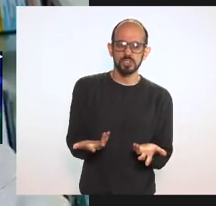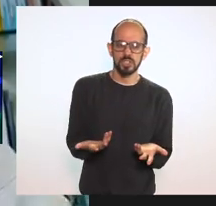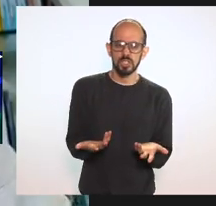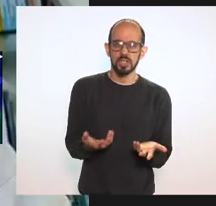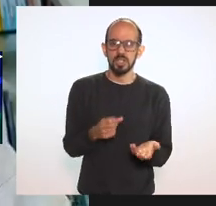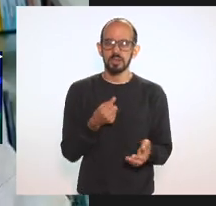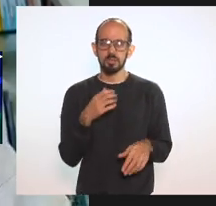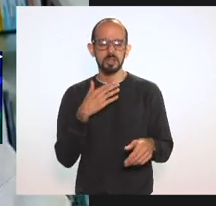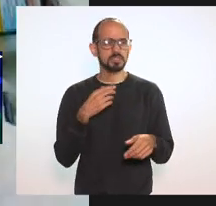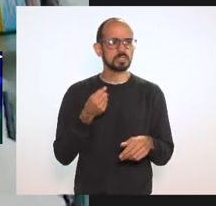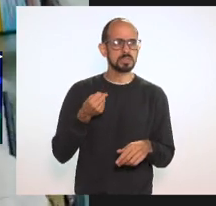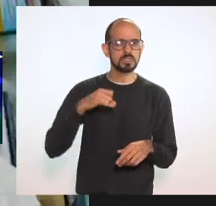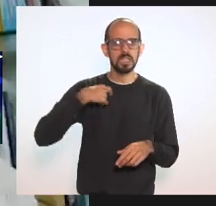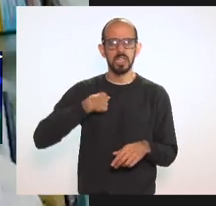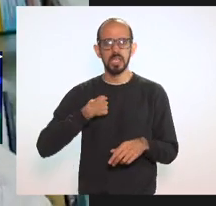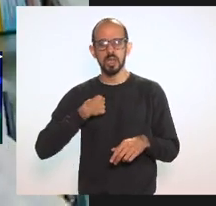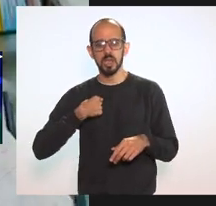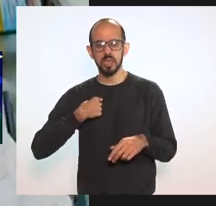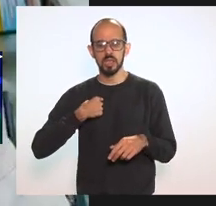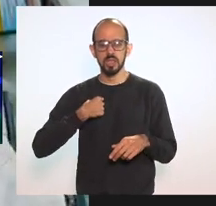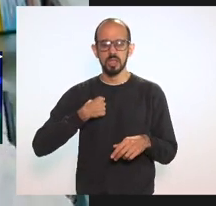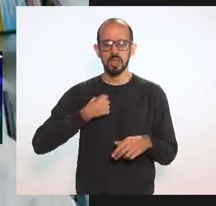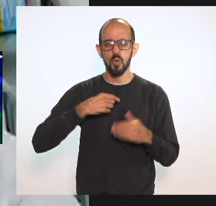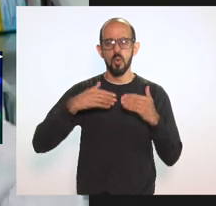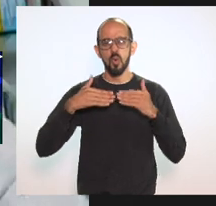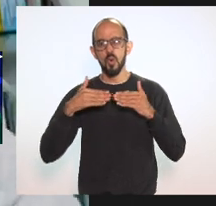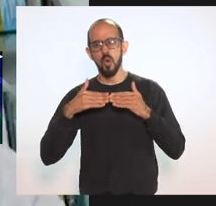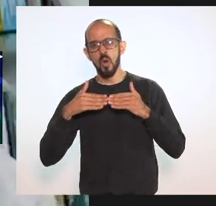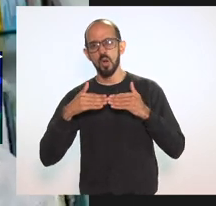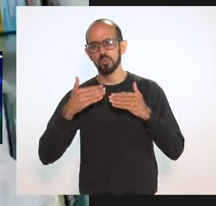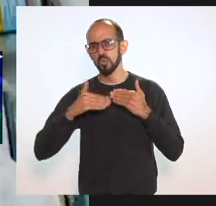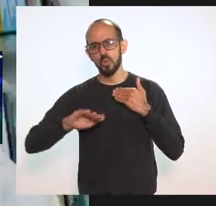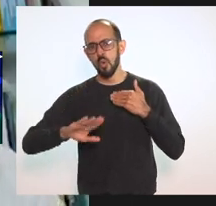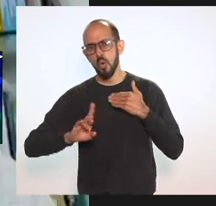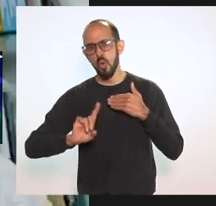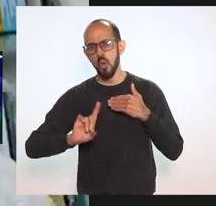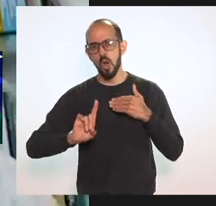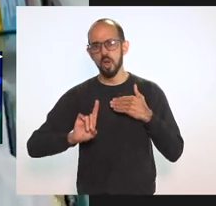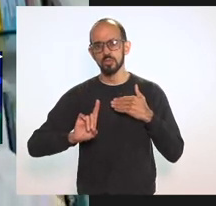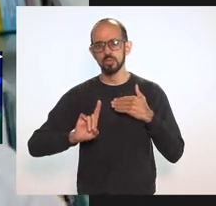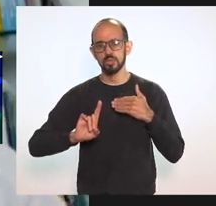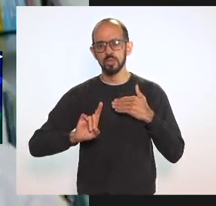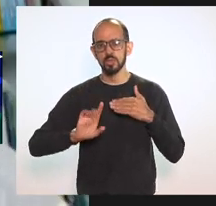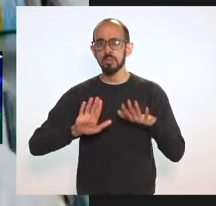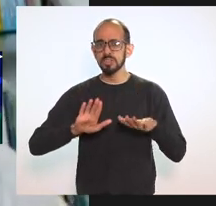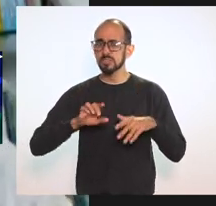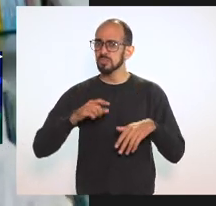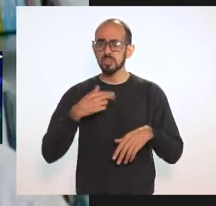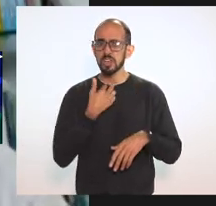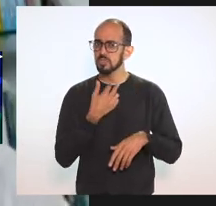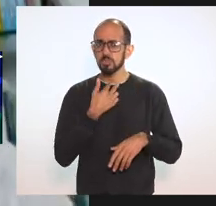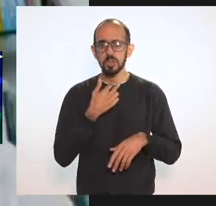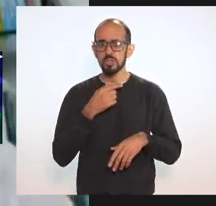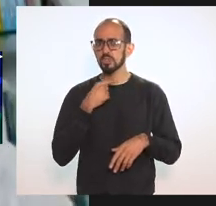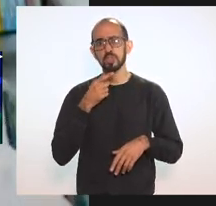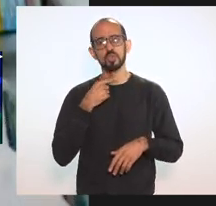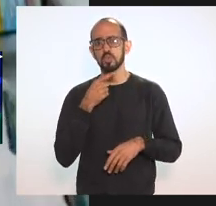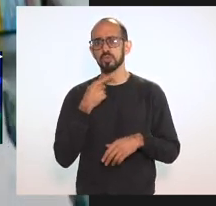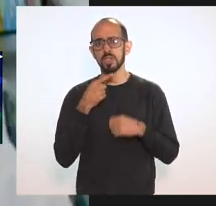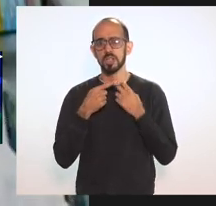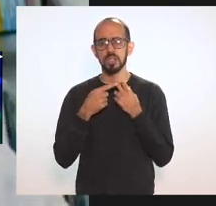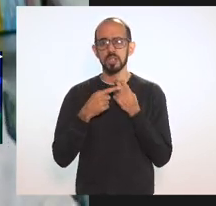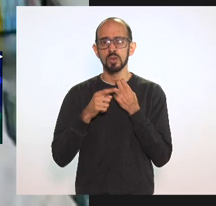se eu sou e eu acho que nós deveríamos questionar eu penso ele